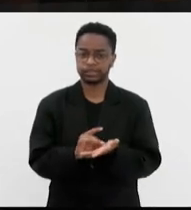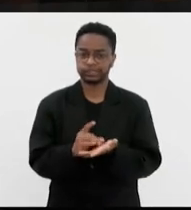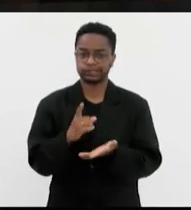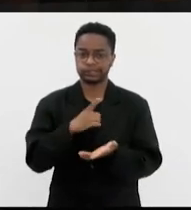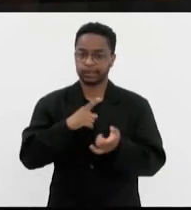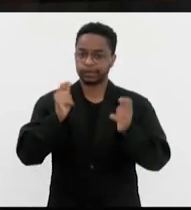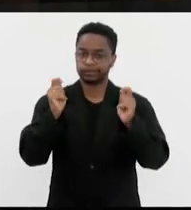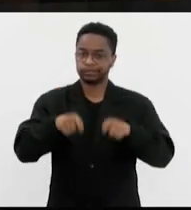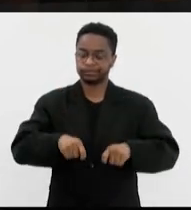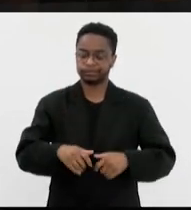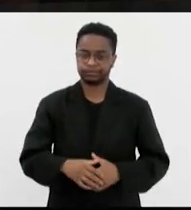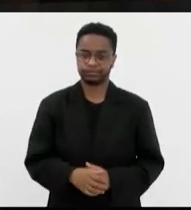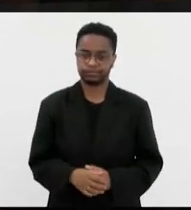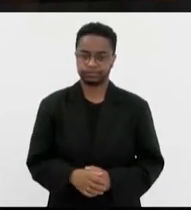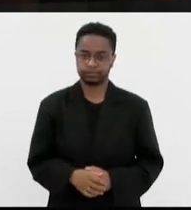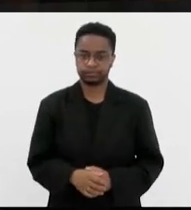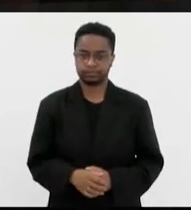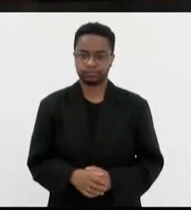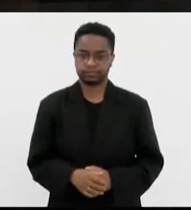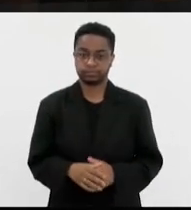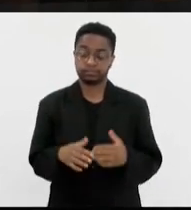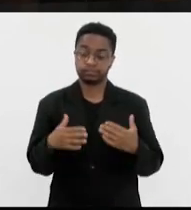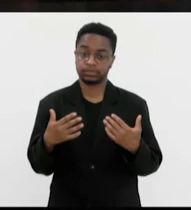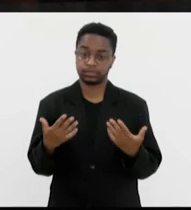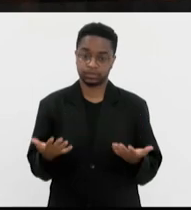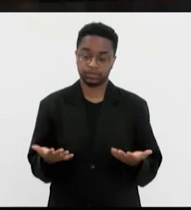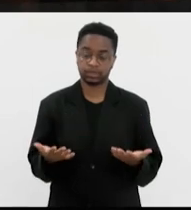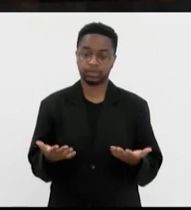competentes. Então é um quadro